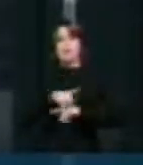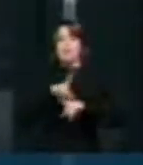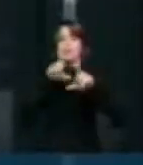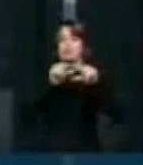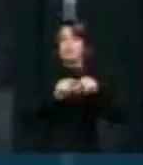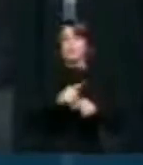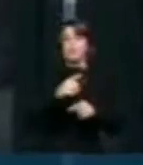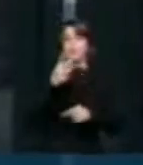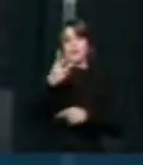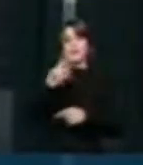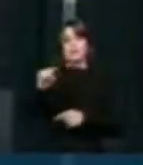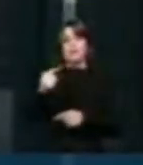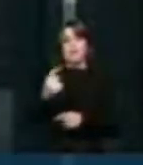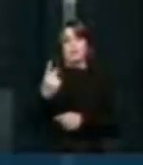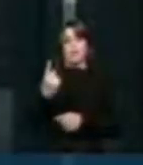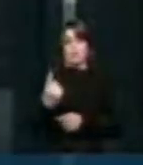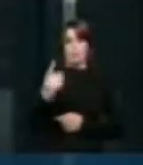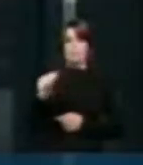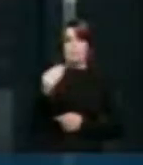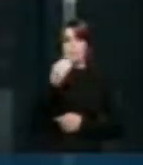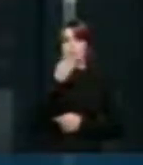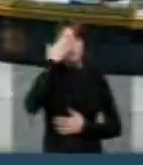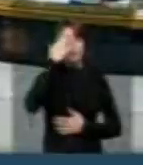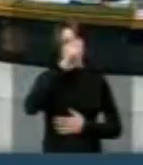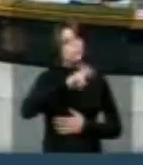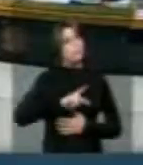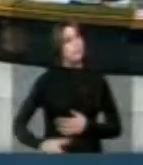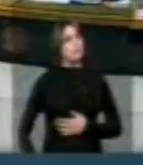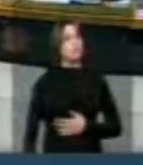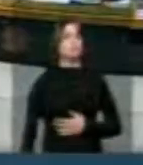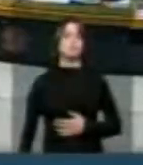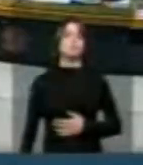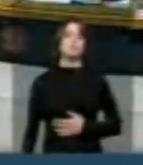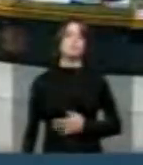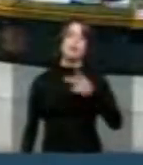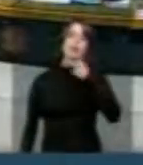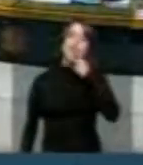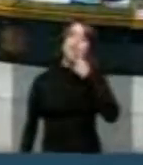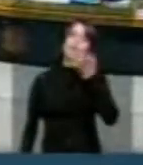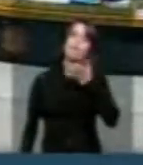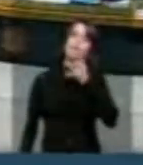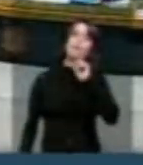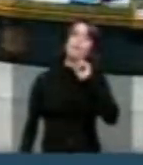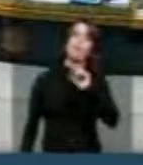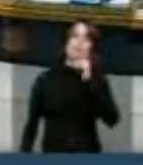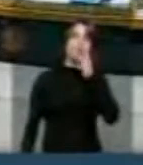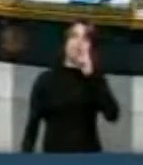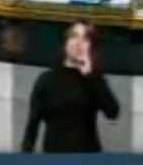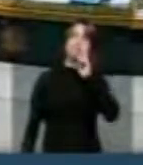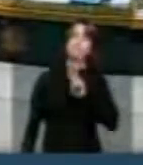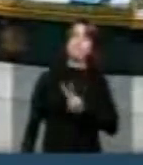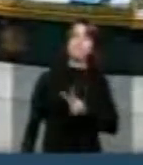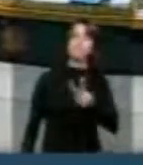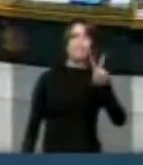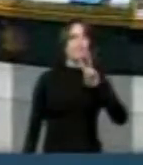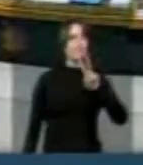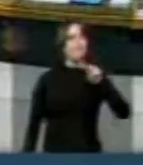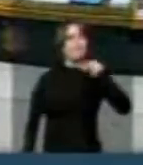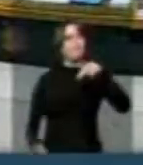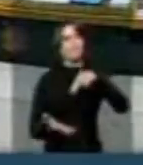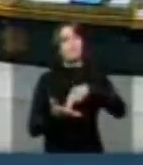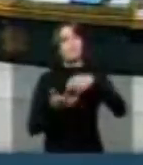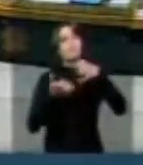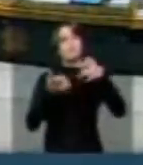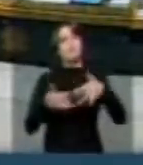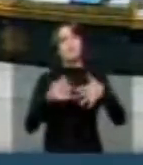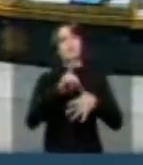impacto significativo no crescimento deste ano. E eu venho a este plenário para falar que